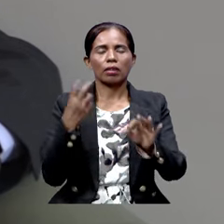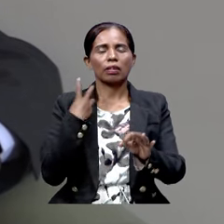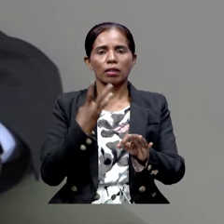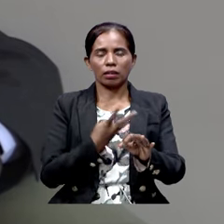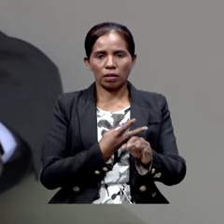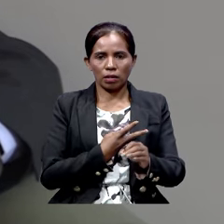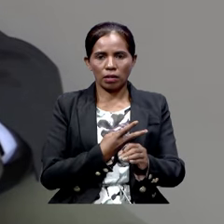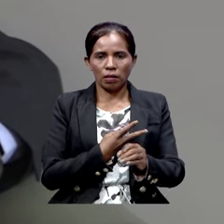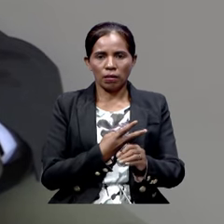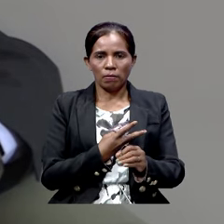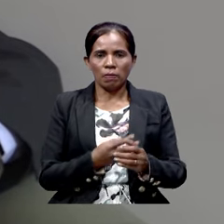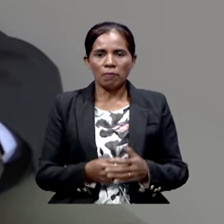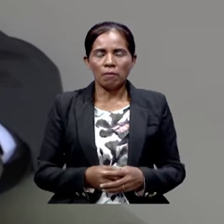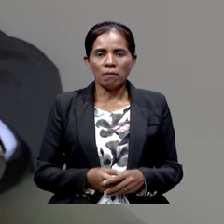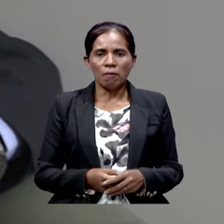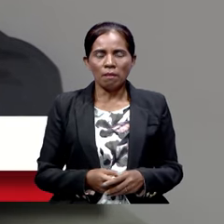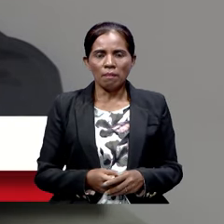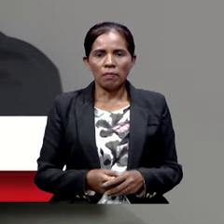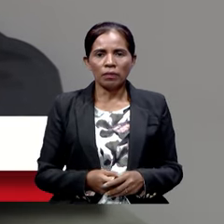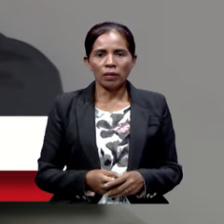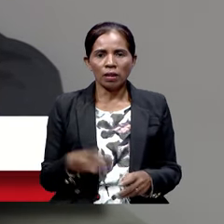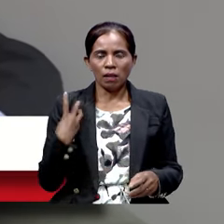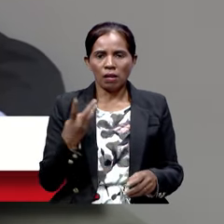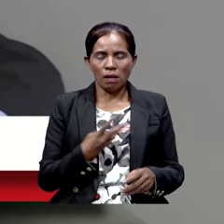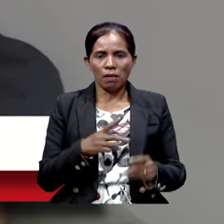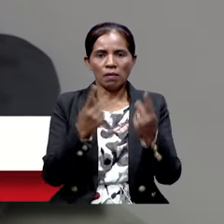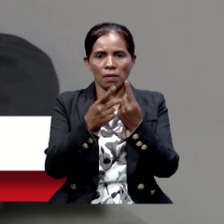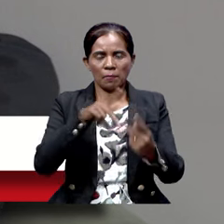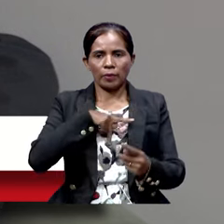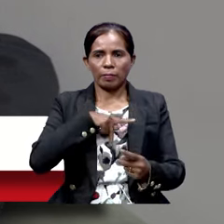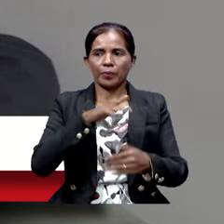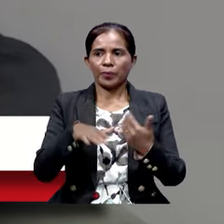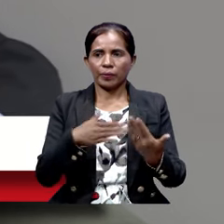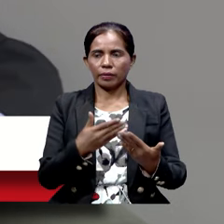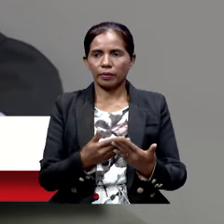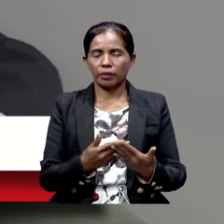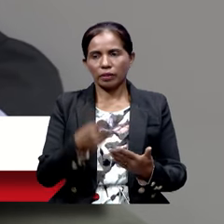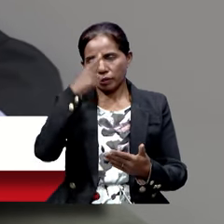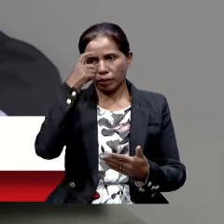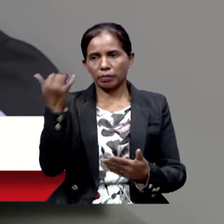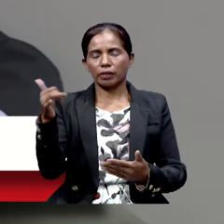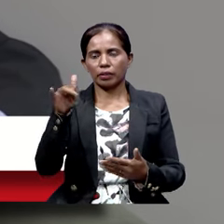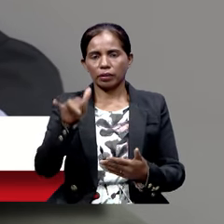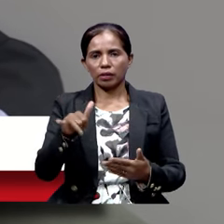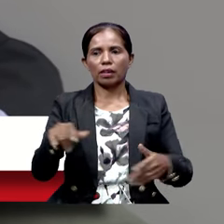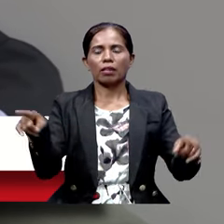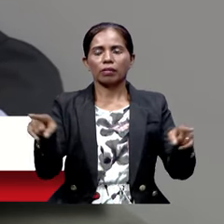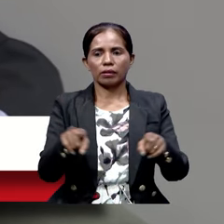parte e tem a setor privado se irá. Também se irá, mas se saia